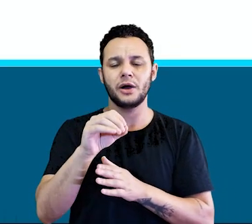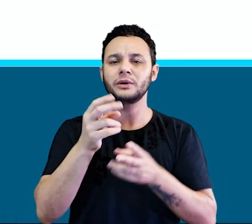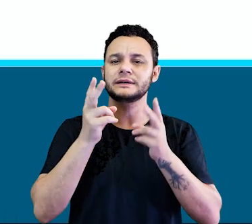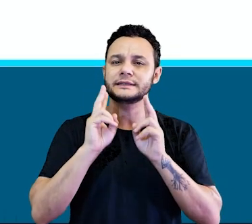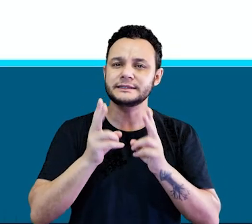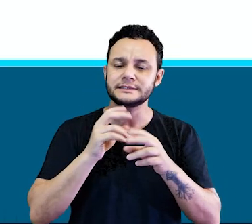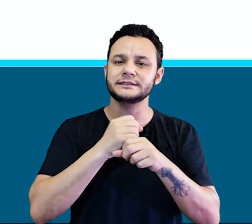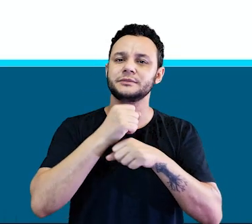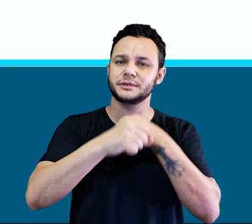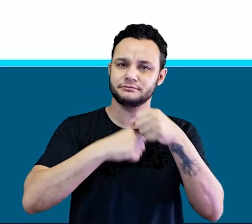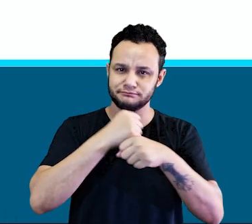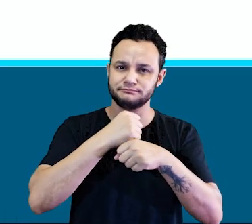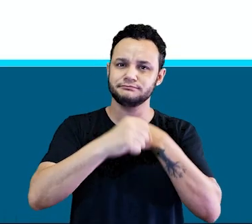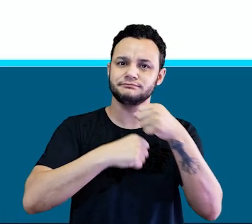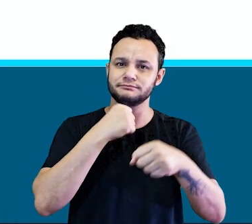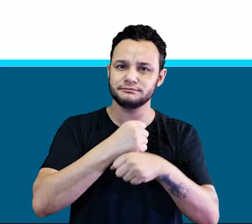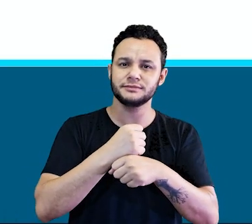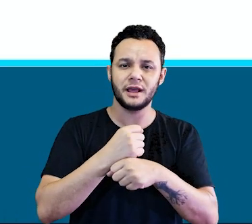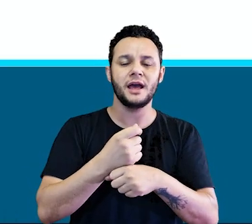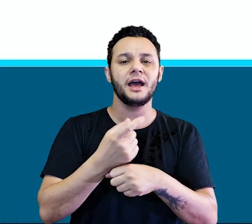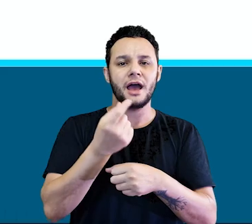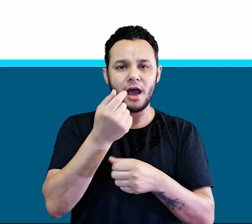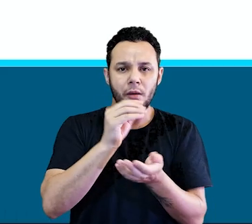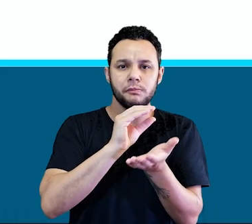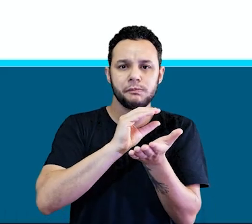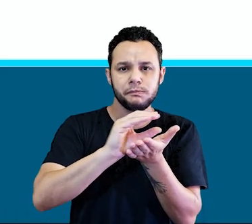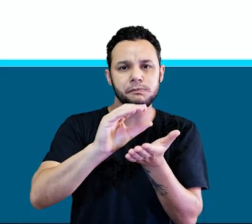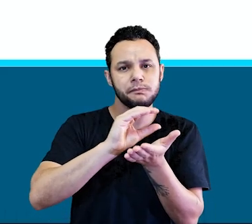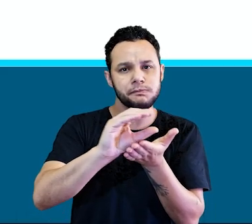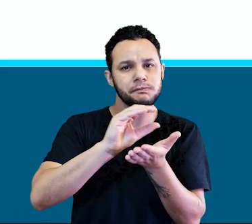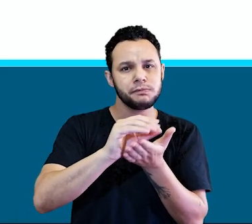aplicará anualmente nunca menos de